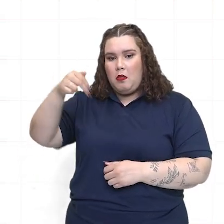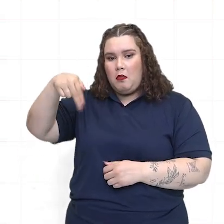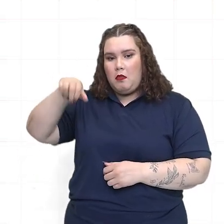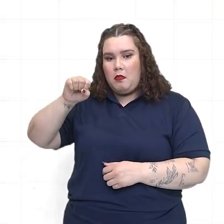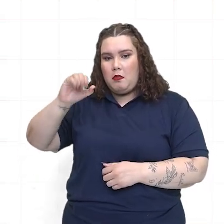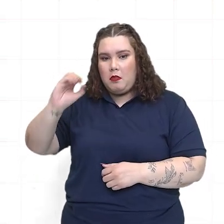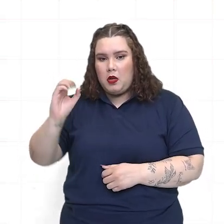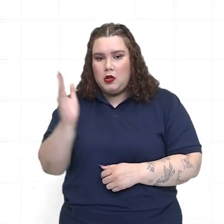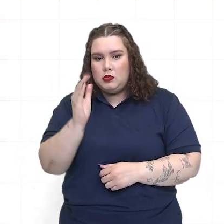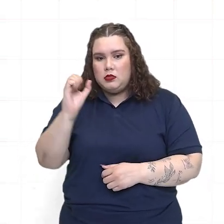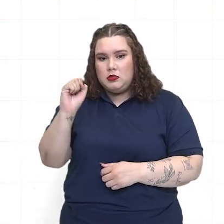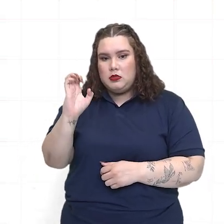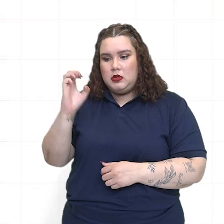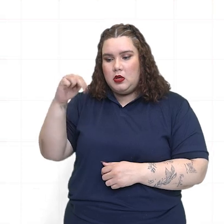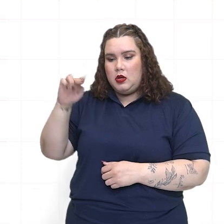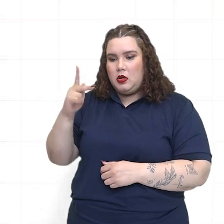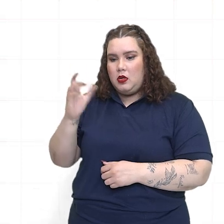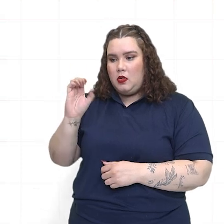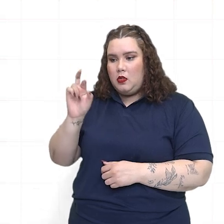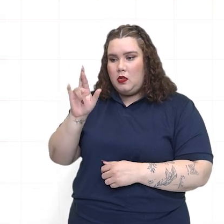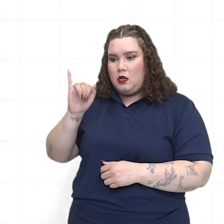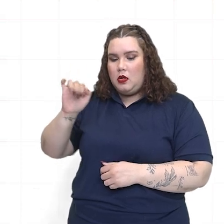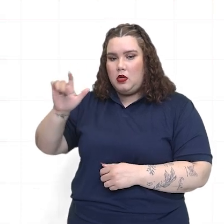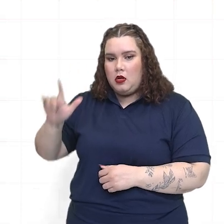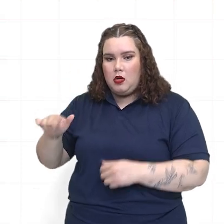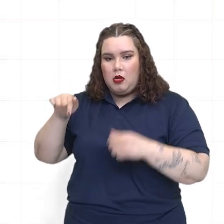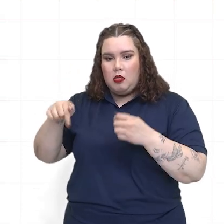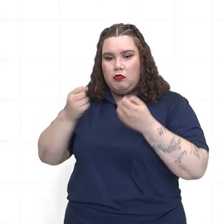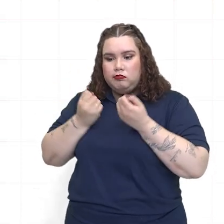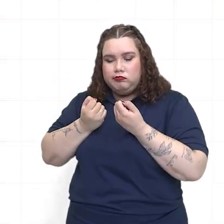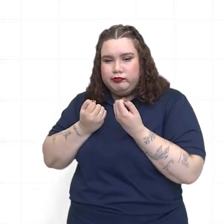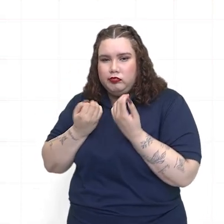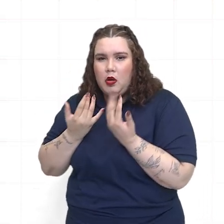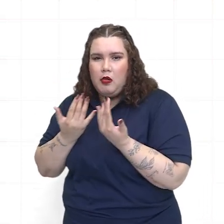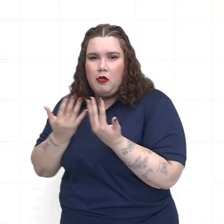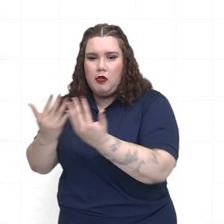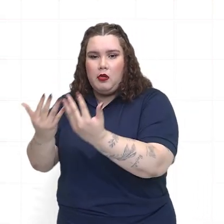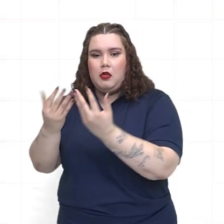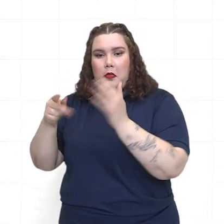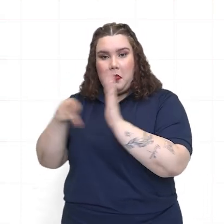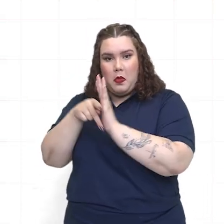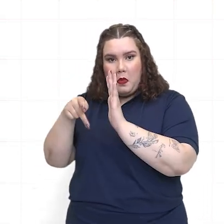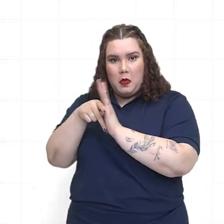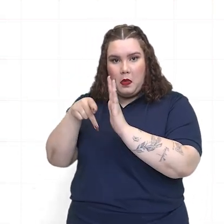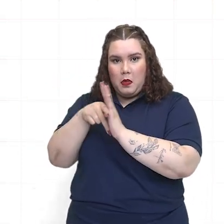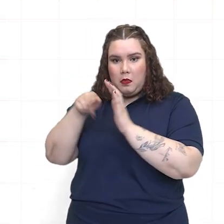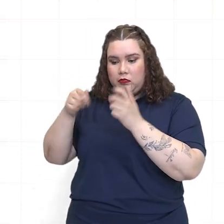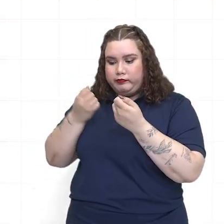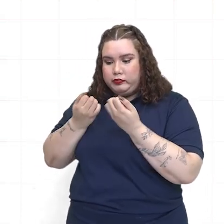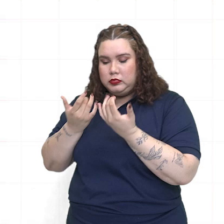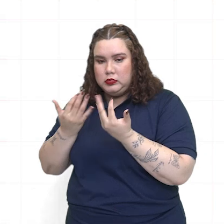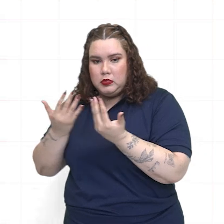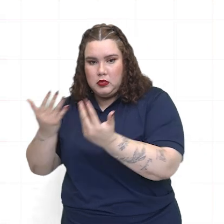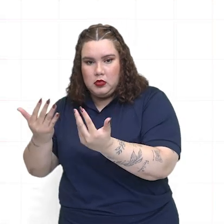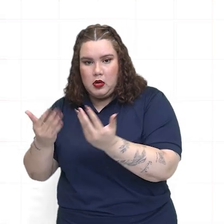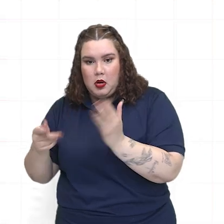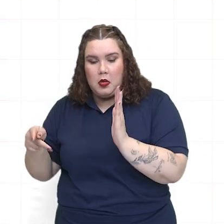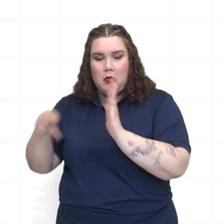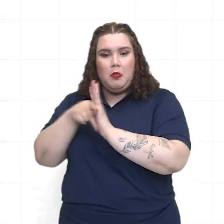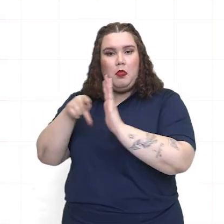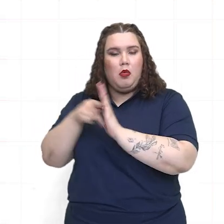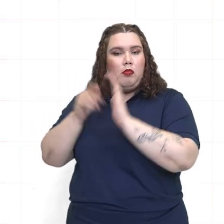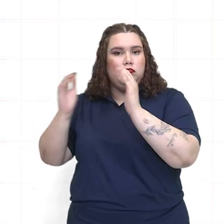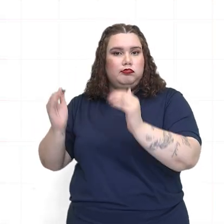senhorial, né, que eram as terras onde tudo que era produzido era ao